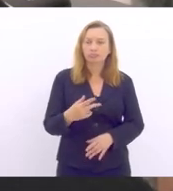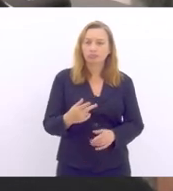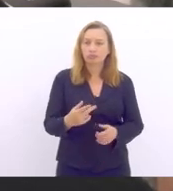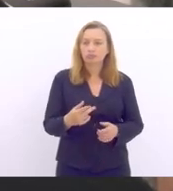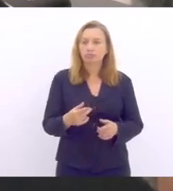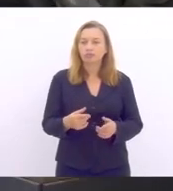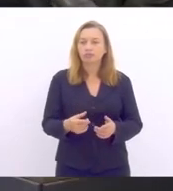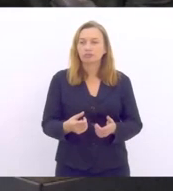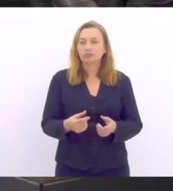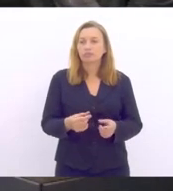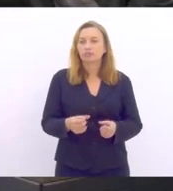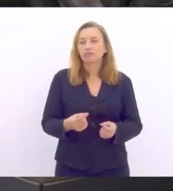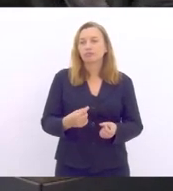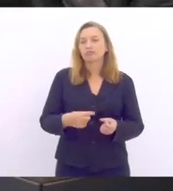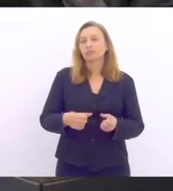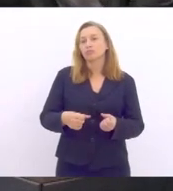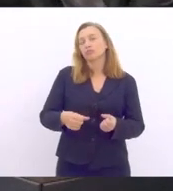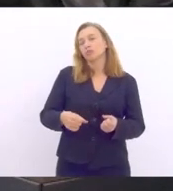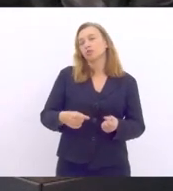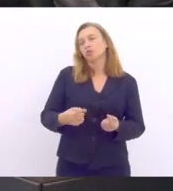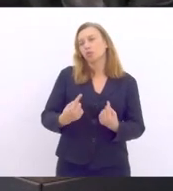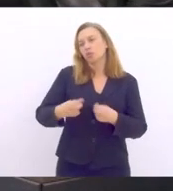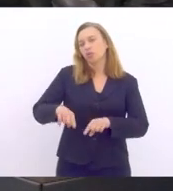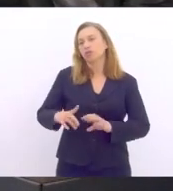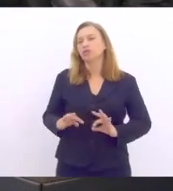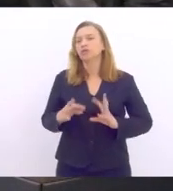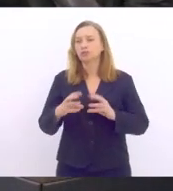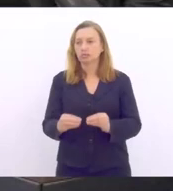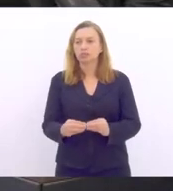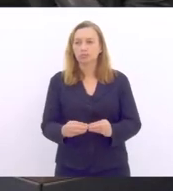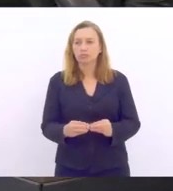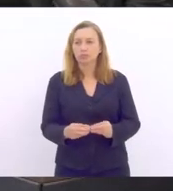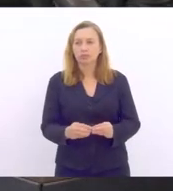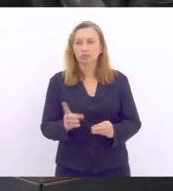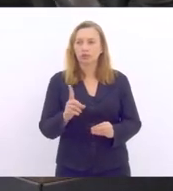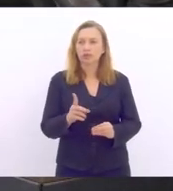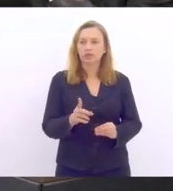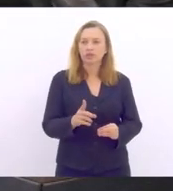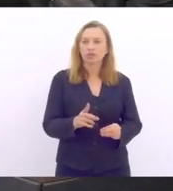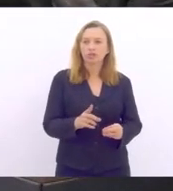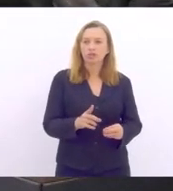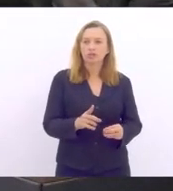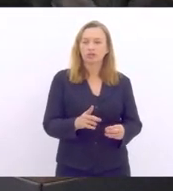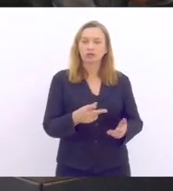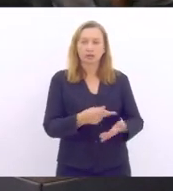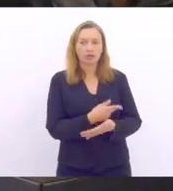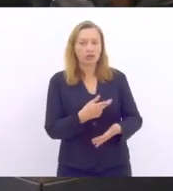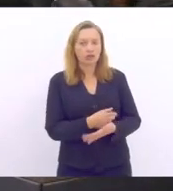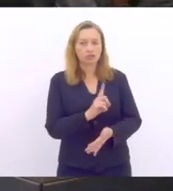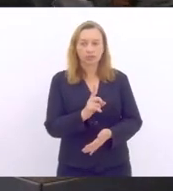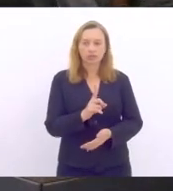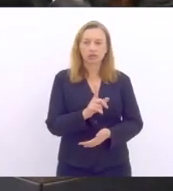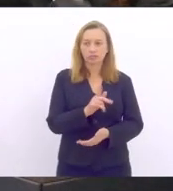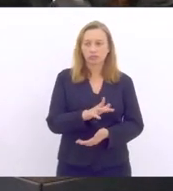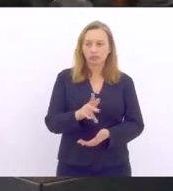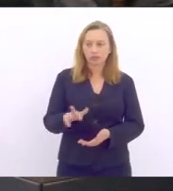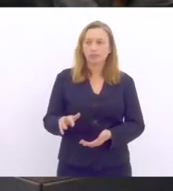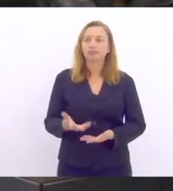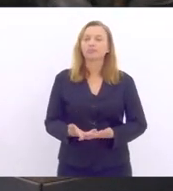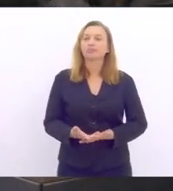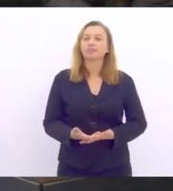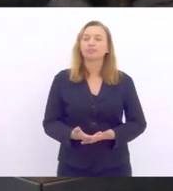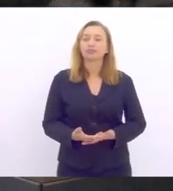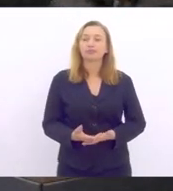antipunitivista. Isso não significa uma posição de defesa da irresponsabilidade. São coisas diversas. Então, uma coisa